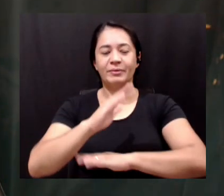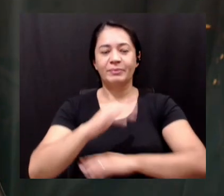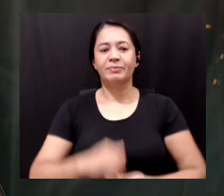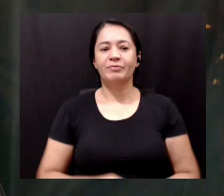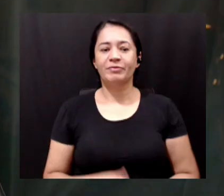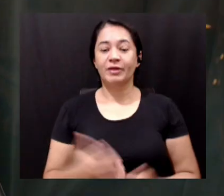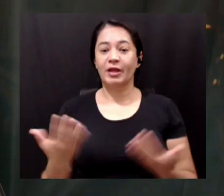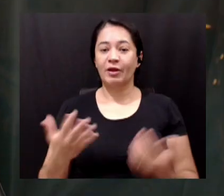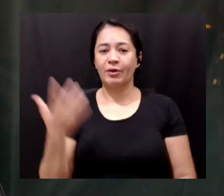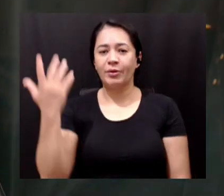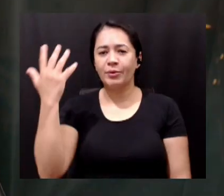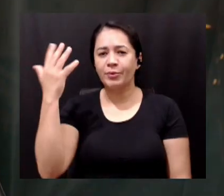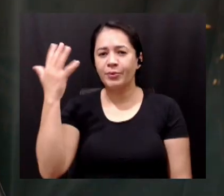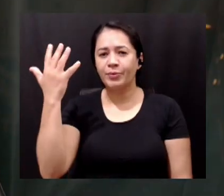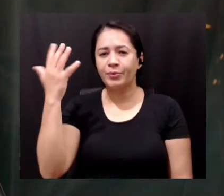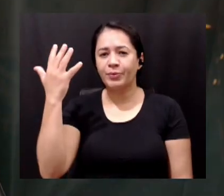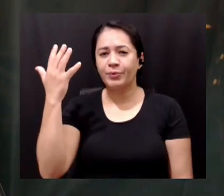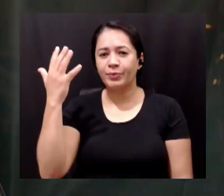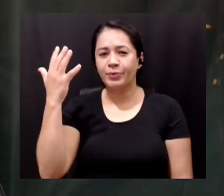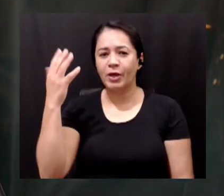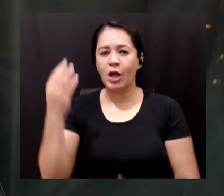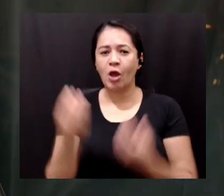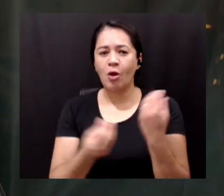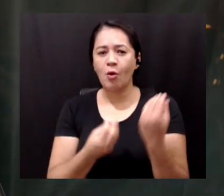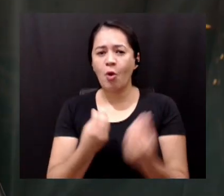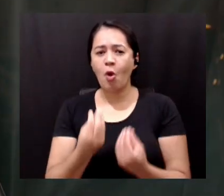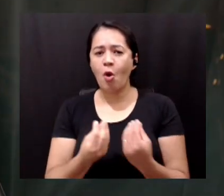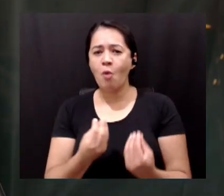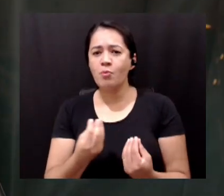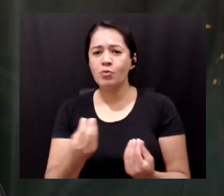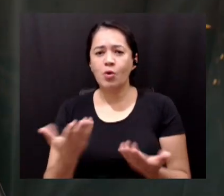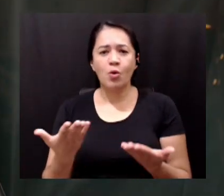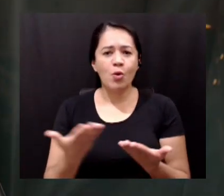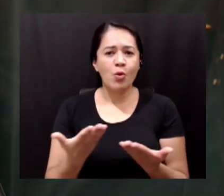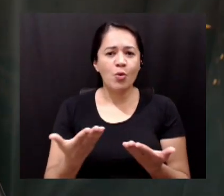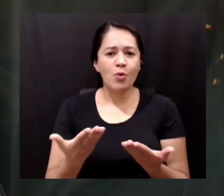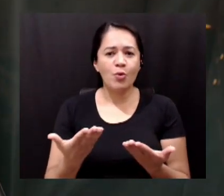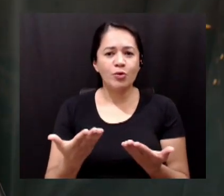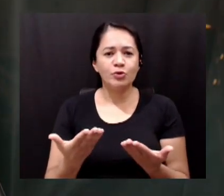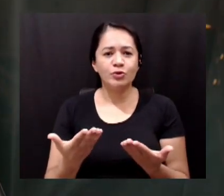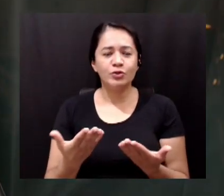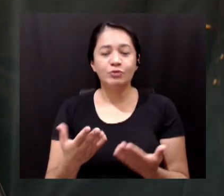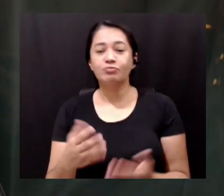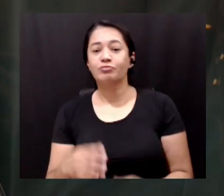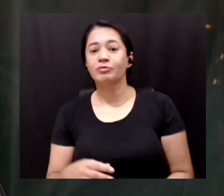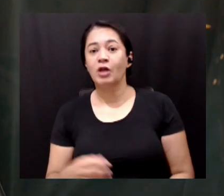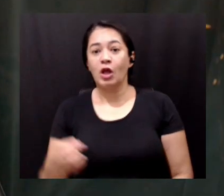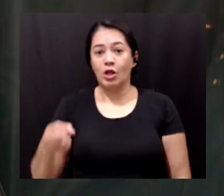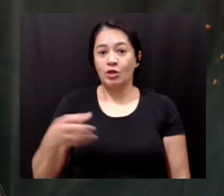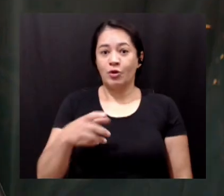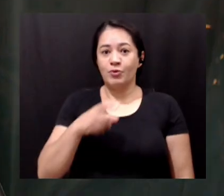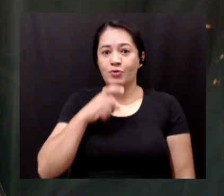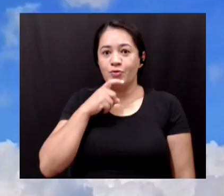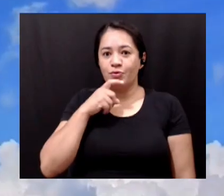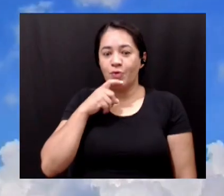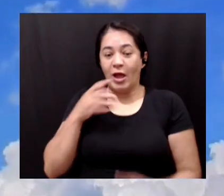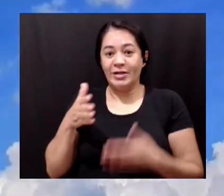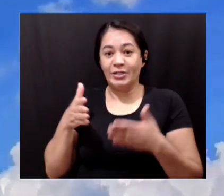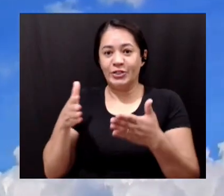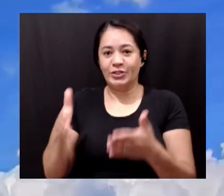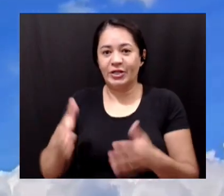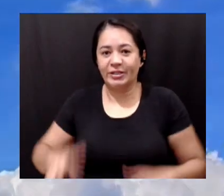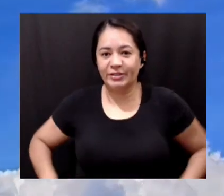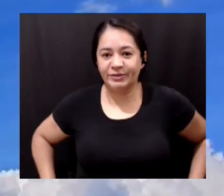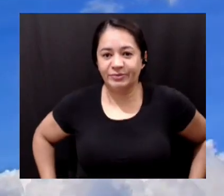fica o dia hoje aqui na metrópole? Previsão do tempo, nós temos aí uma nova frente fria chegando à região sudeste e vai estimular